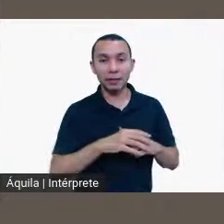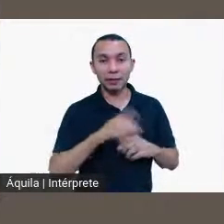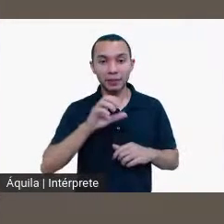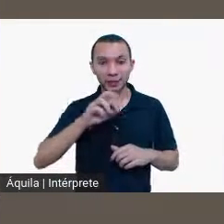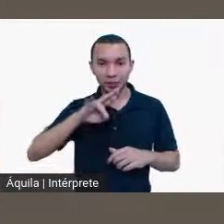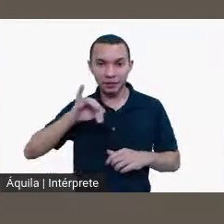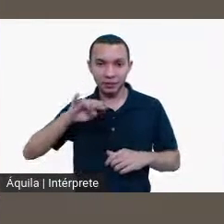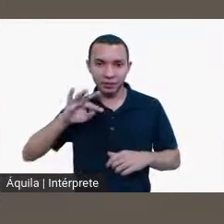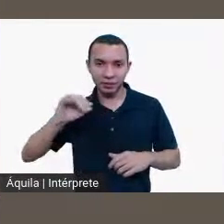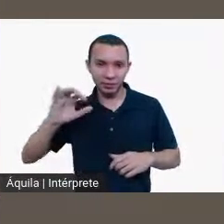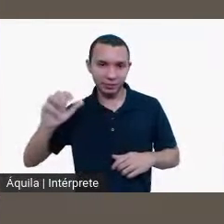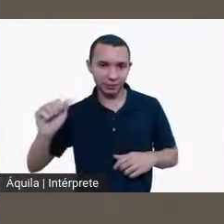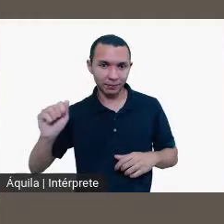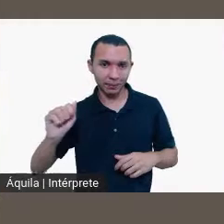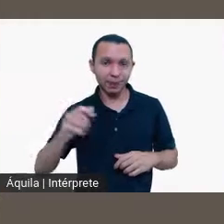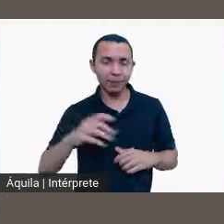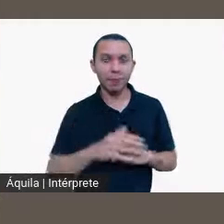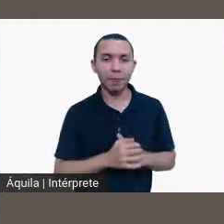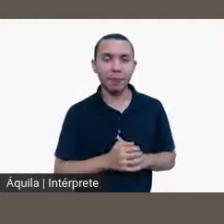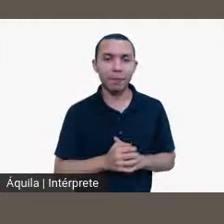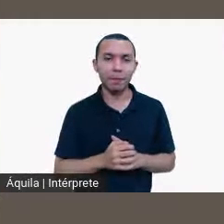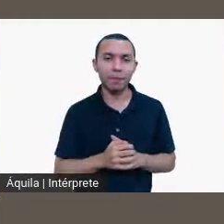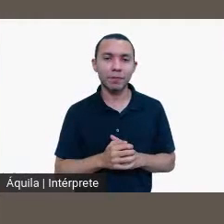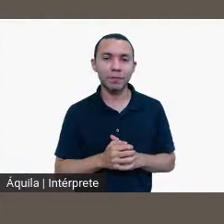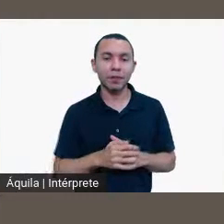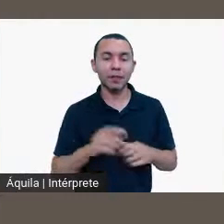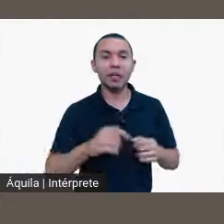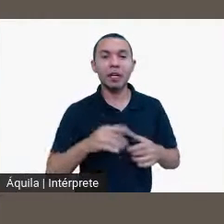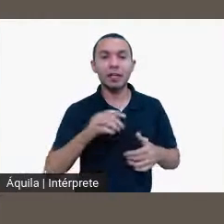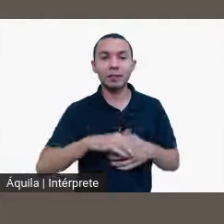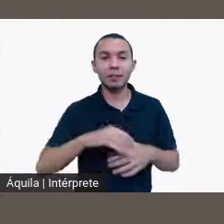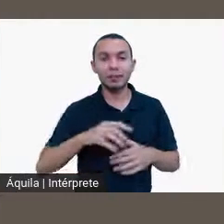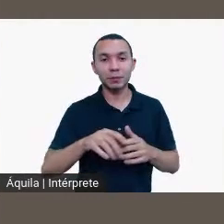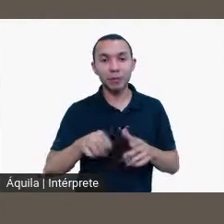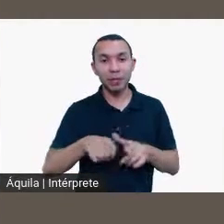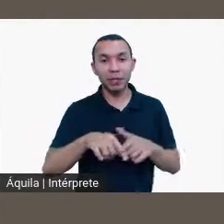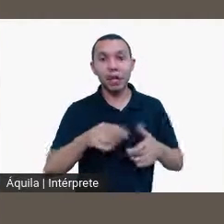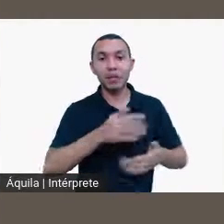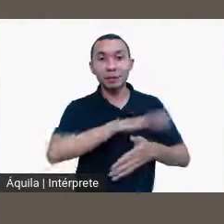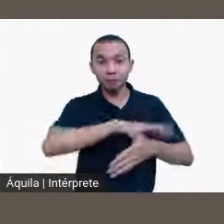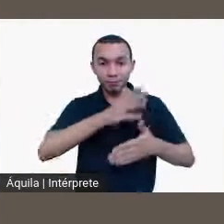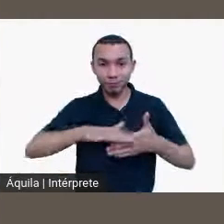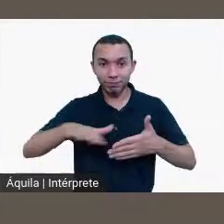foi o golpe de misericórdia na devastação da Mata Atlântica no Rio de Janeiro, como